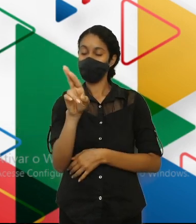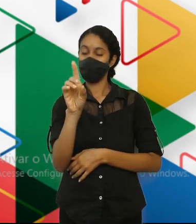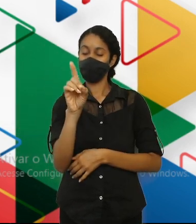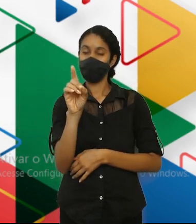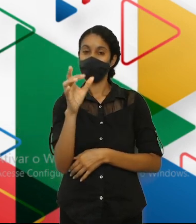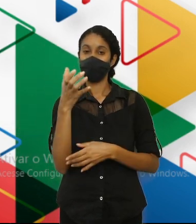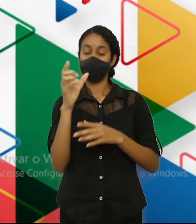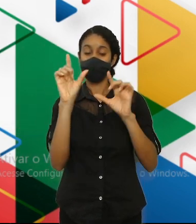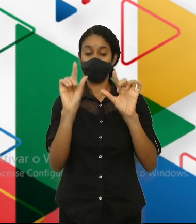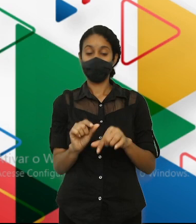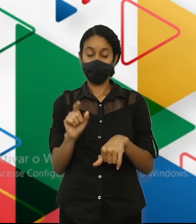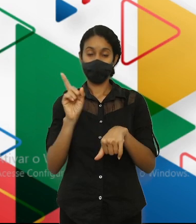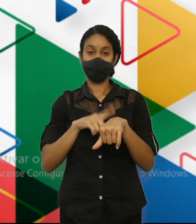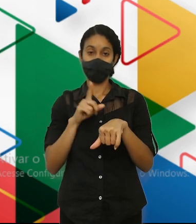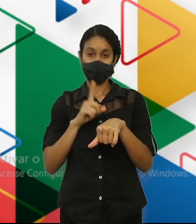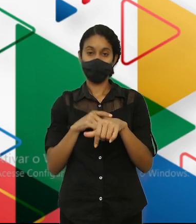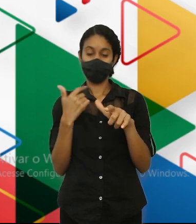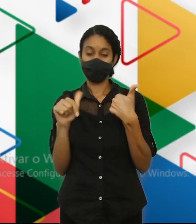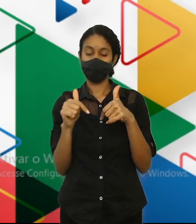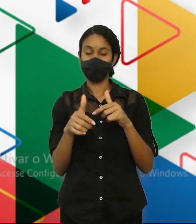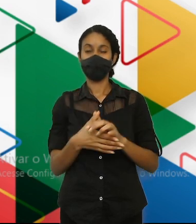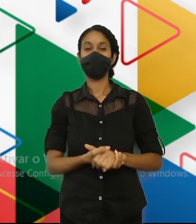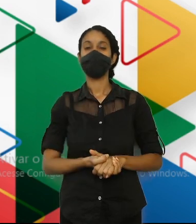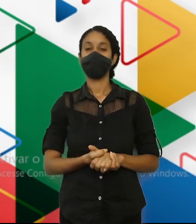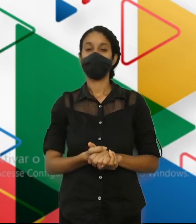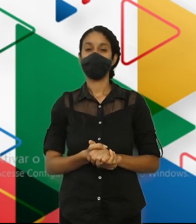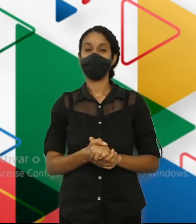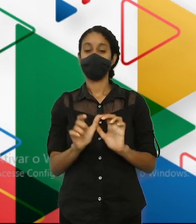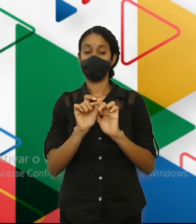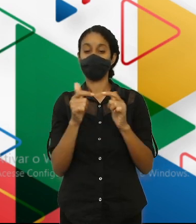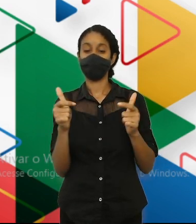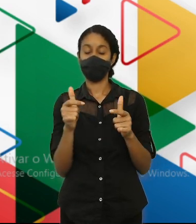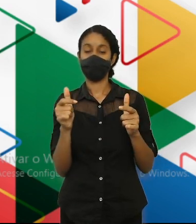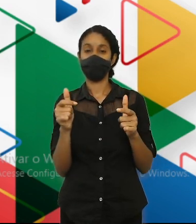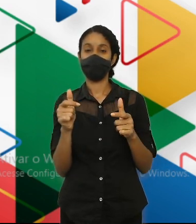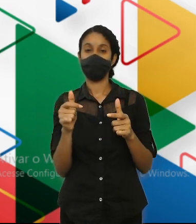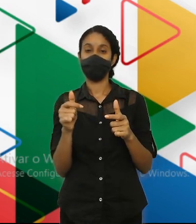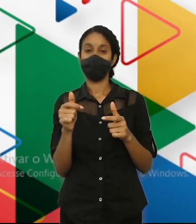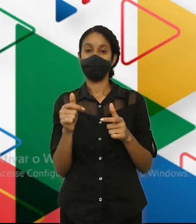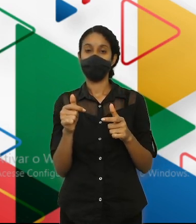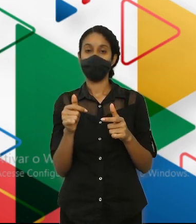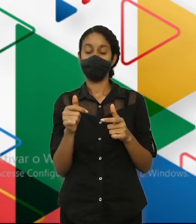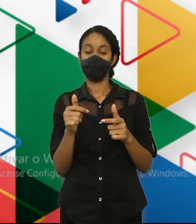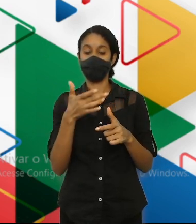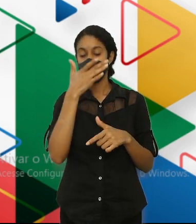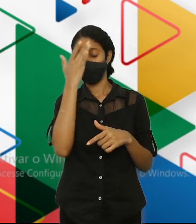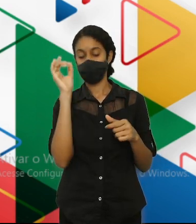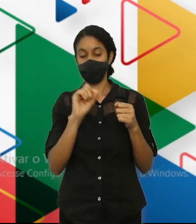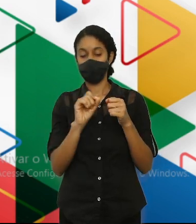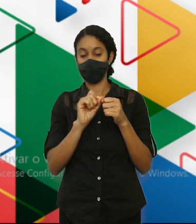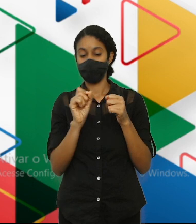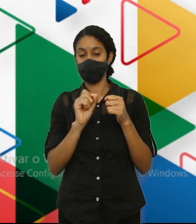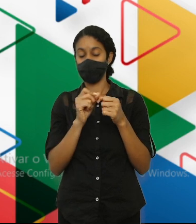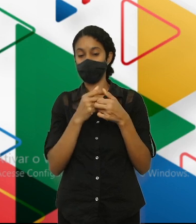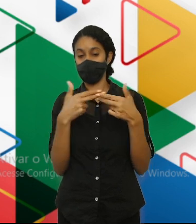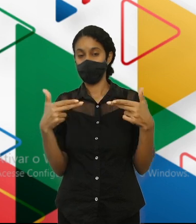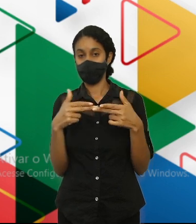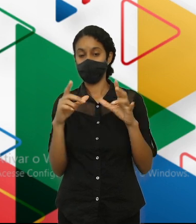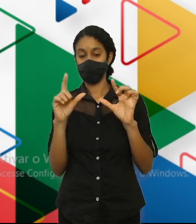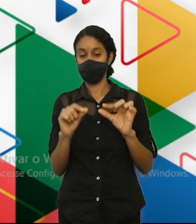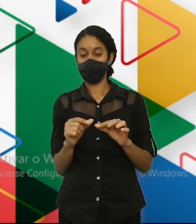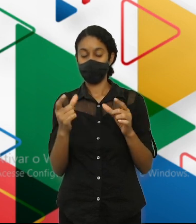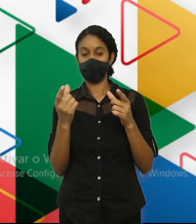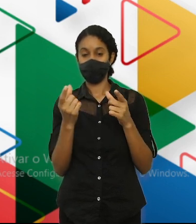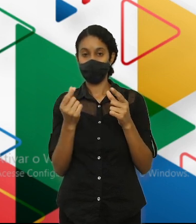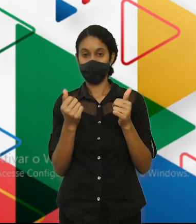o tempo gasto no trabalho, aumentar a produtividade, diminuir o custo de